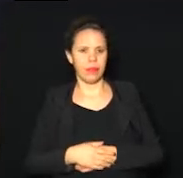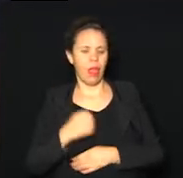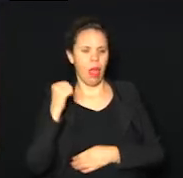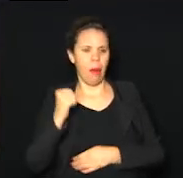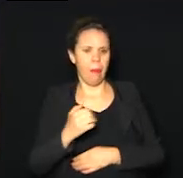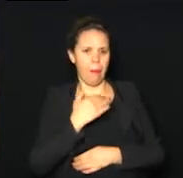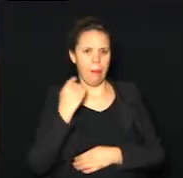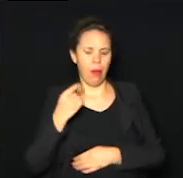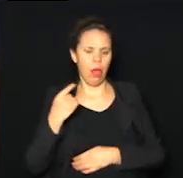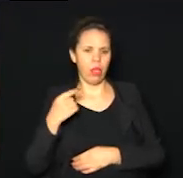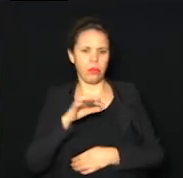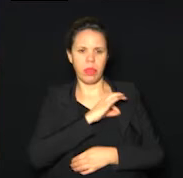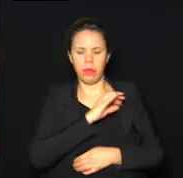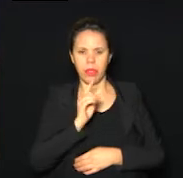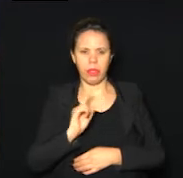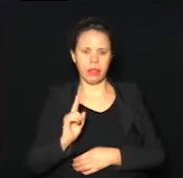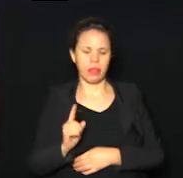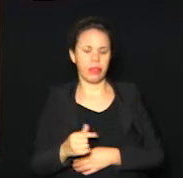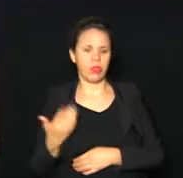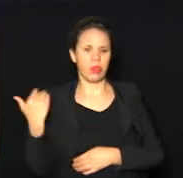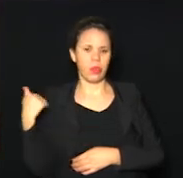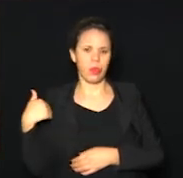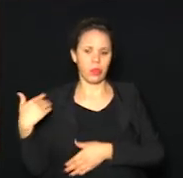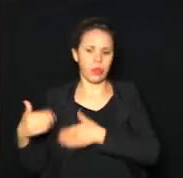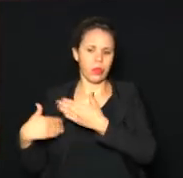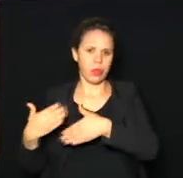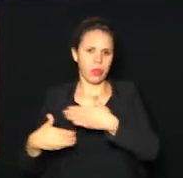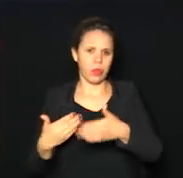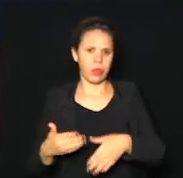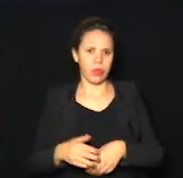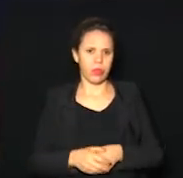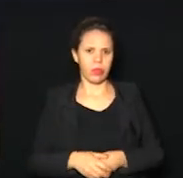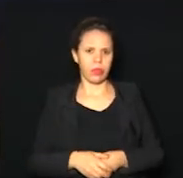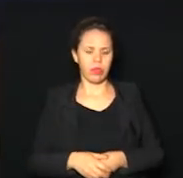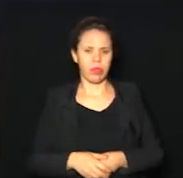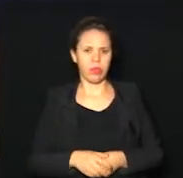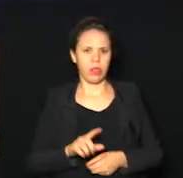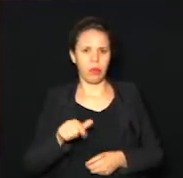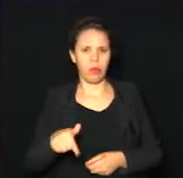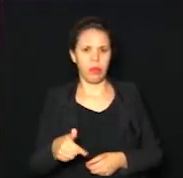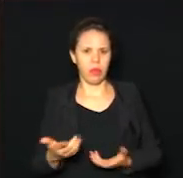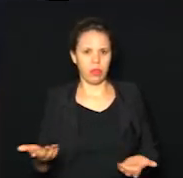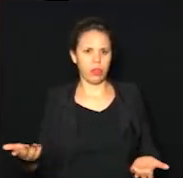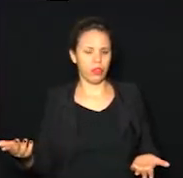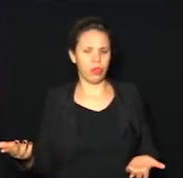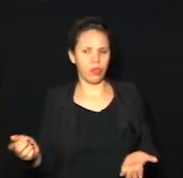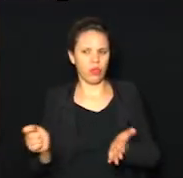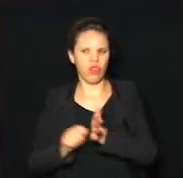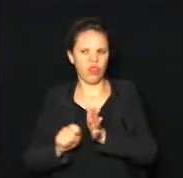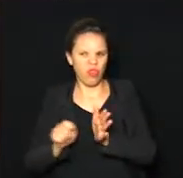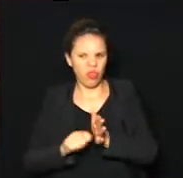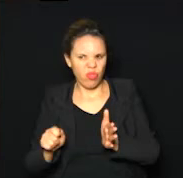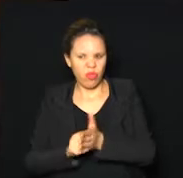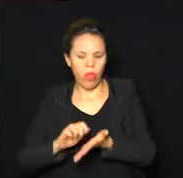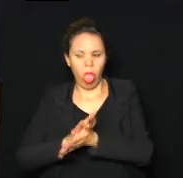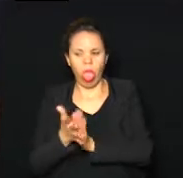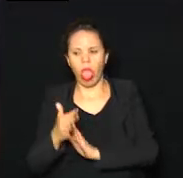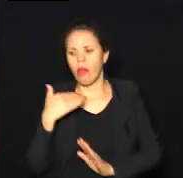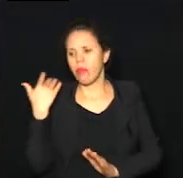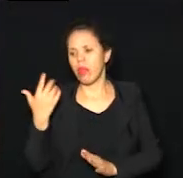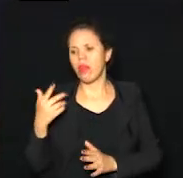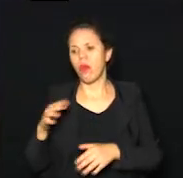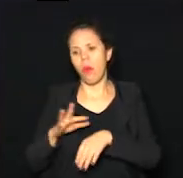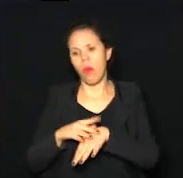assassinados pela polícia, foram dizimados por causa do tráfico e por causa das doenças normais que